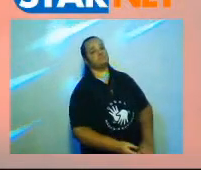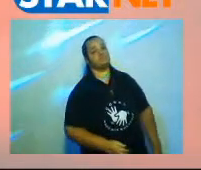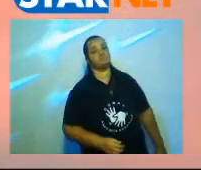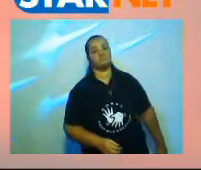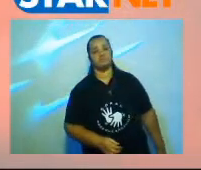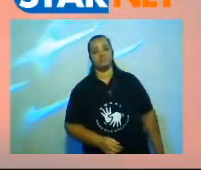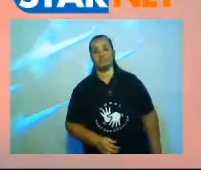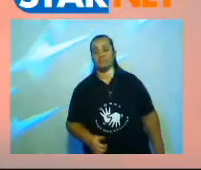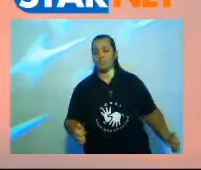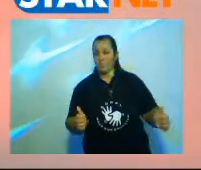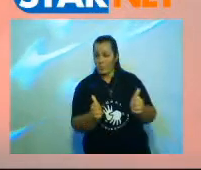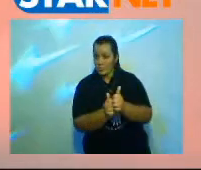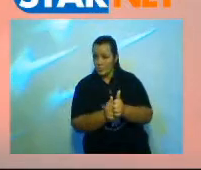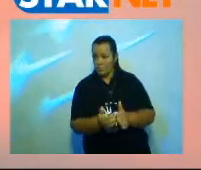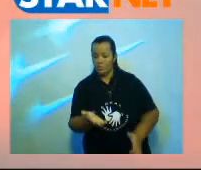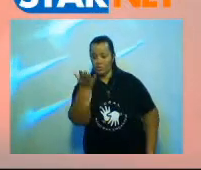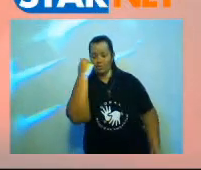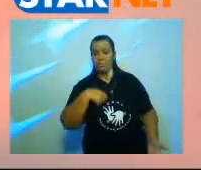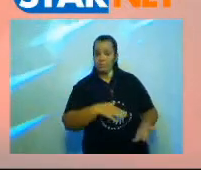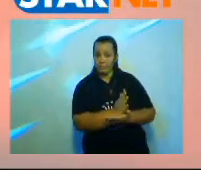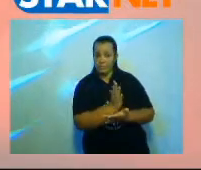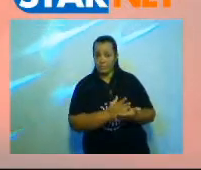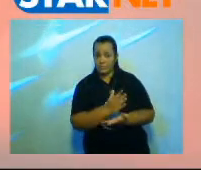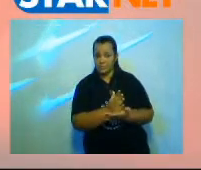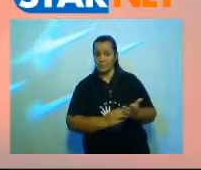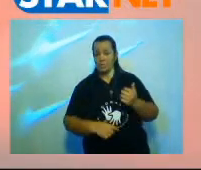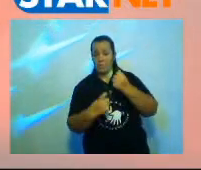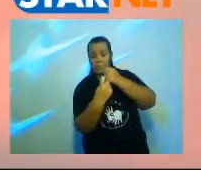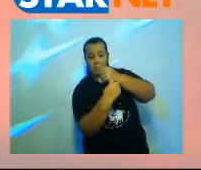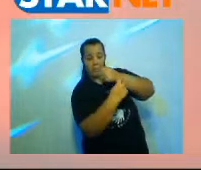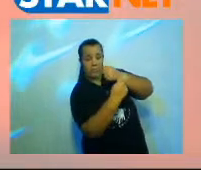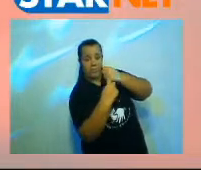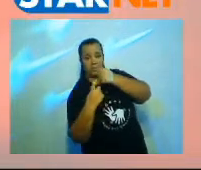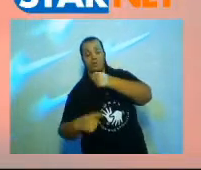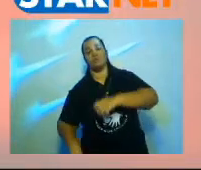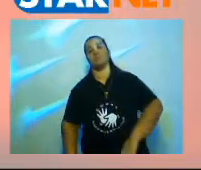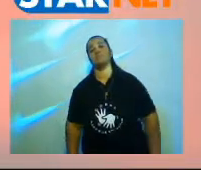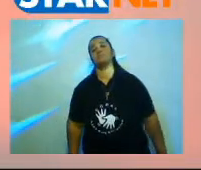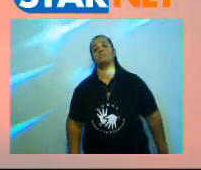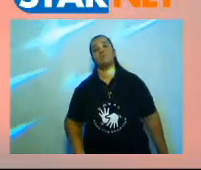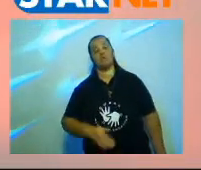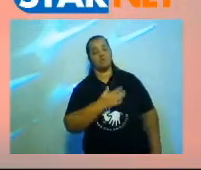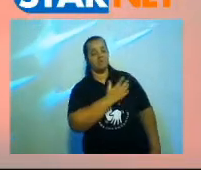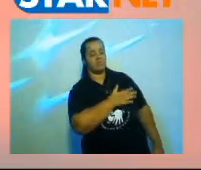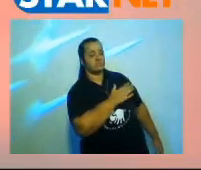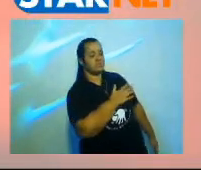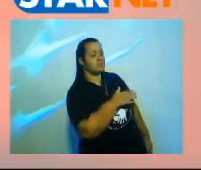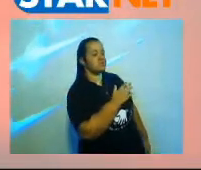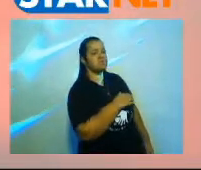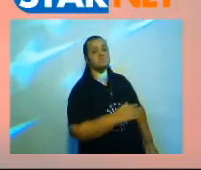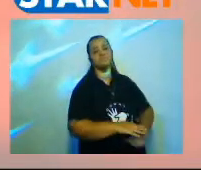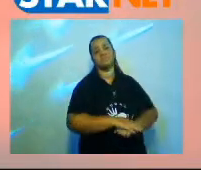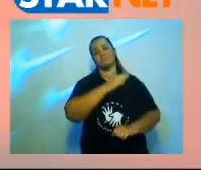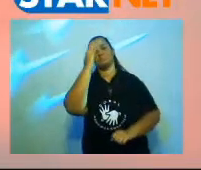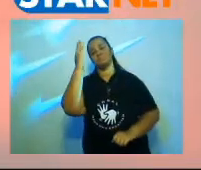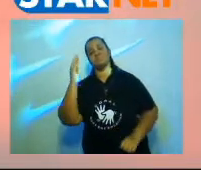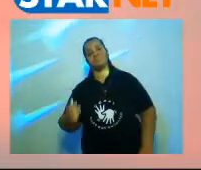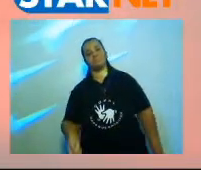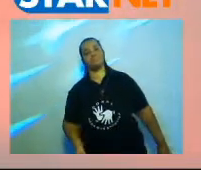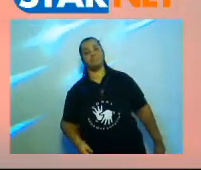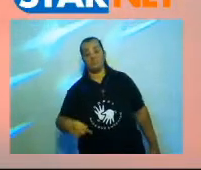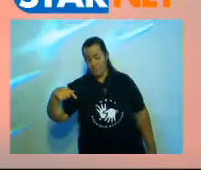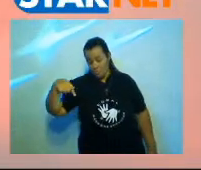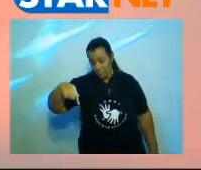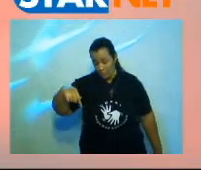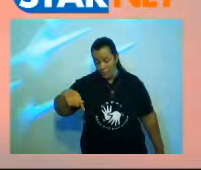você, tá bem? Todo mundo já tá aí? Então compartilha, curta, ajude-nos a fazermos doações cada vez mais e mais via QR Code, participa